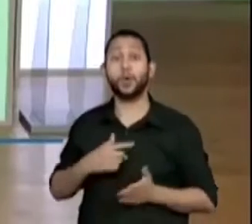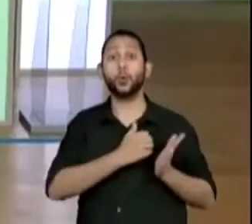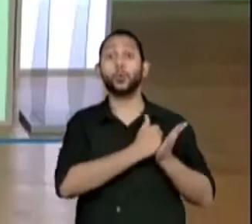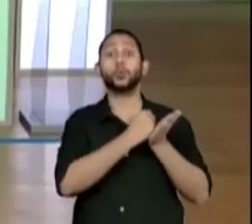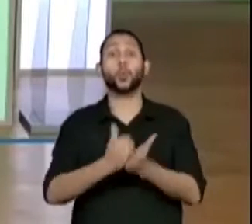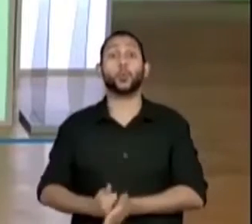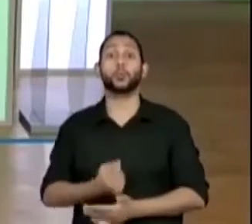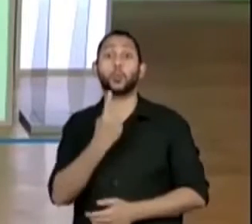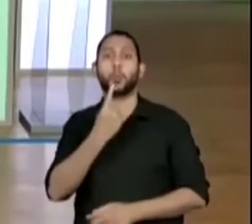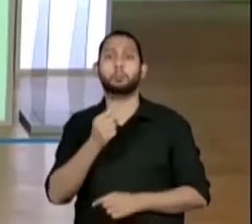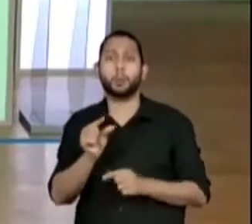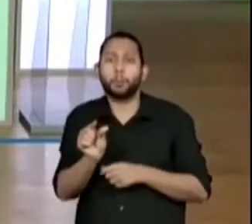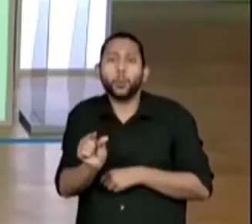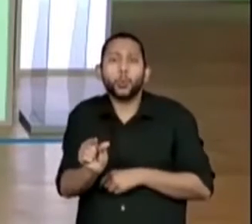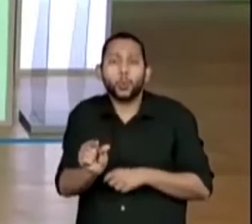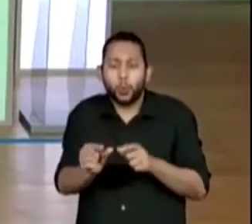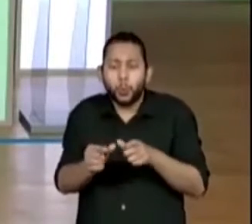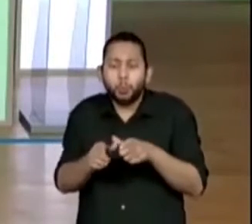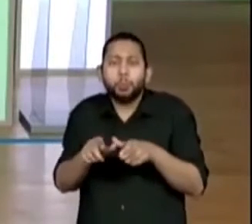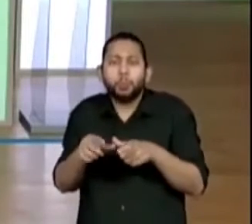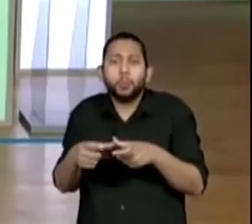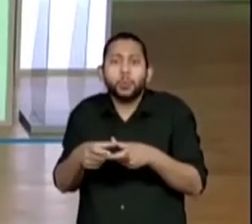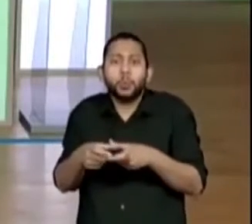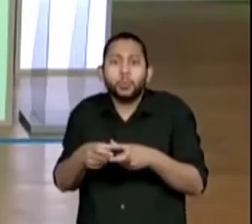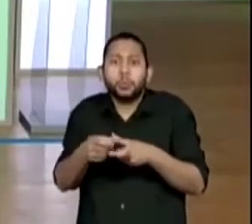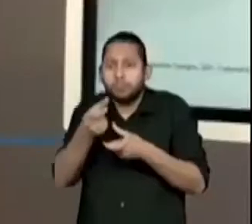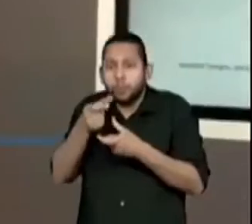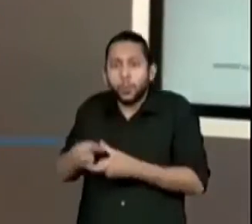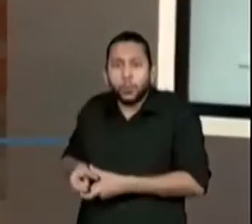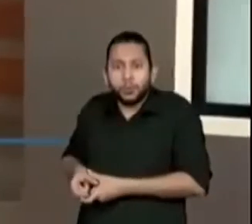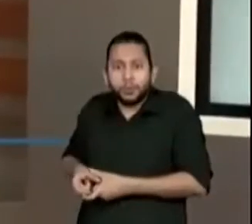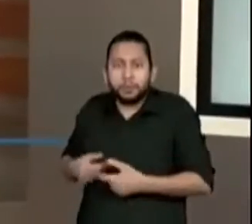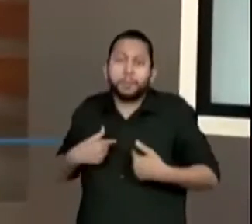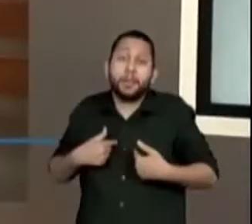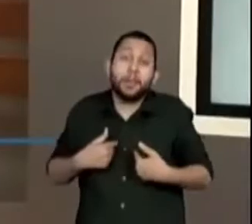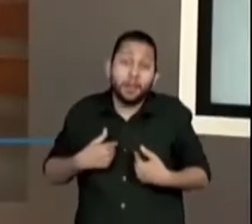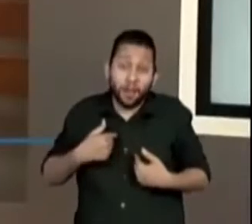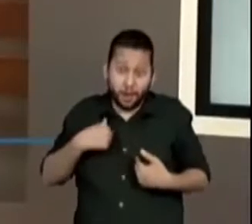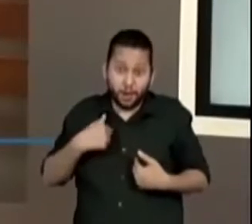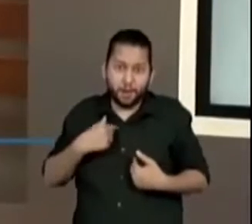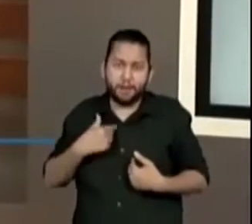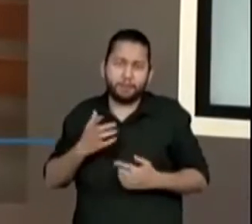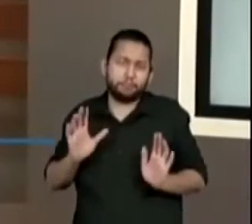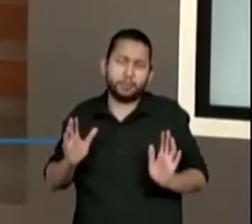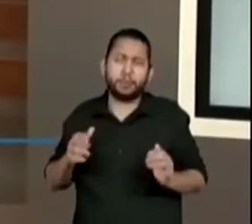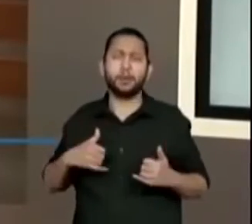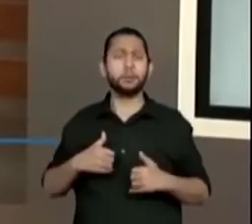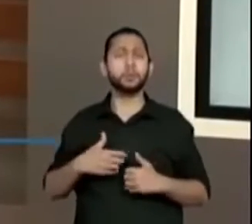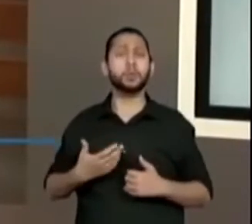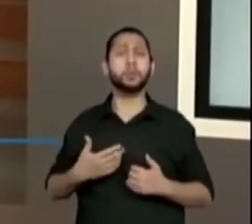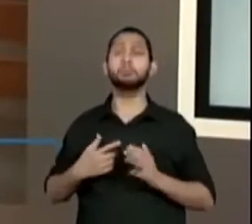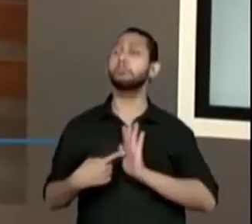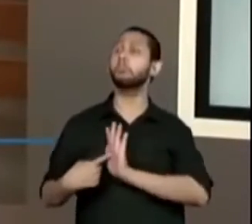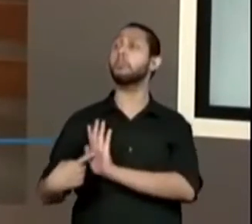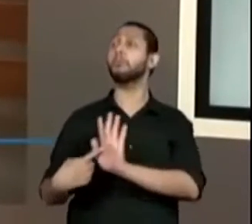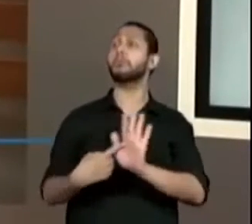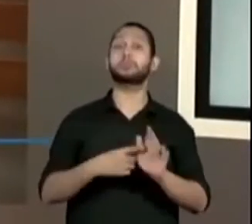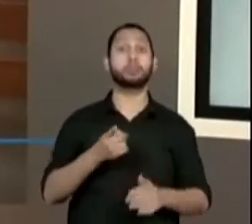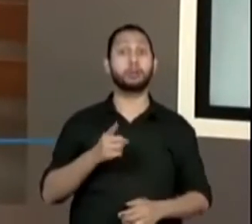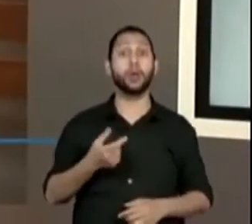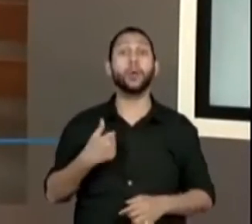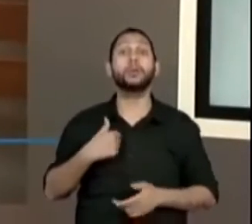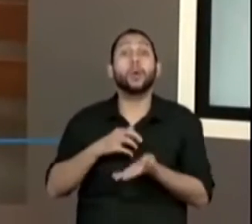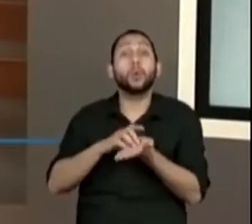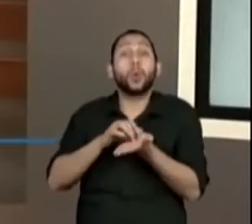trouxe, pequenininha. Bem pequena, pelo Bem visto. pequenininha. Eu sou uma pessoa, no caso, eu sou uma pessoa bem discreta. E aí eu trouxe uma